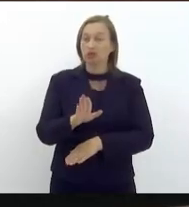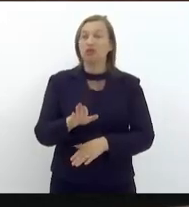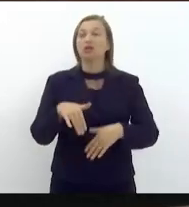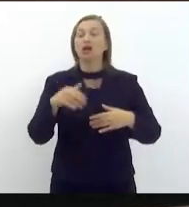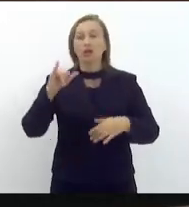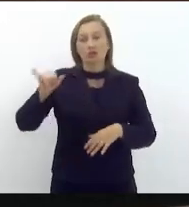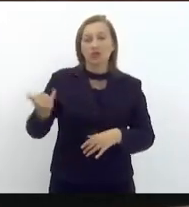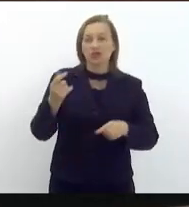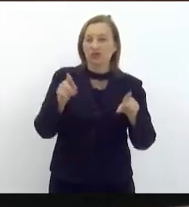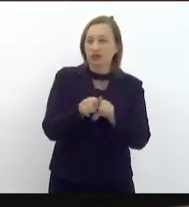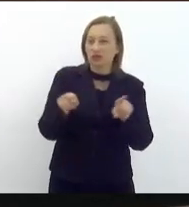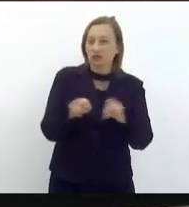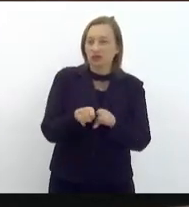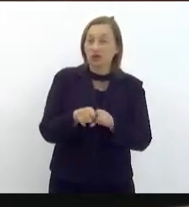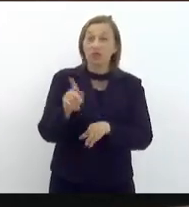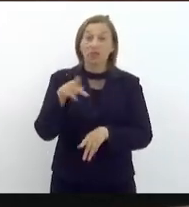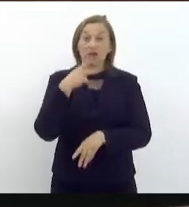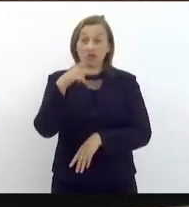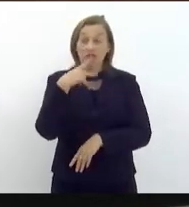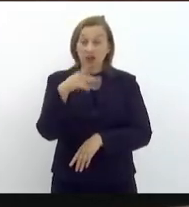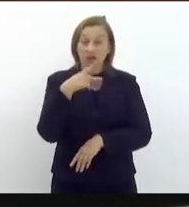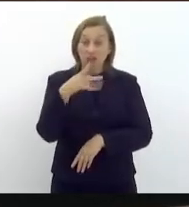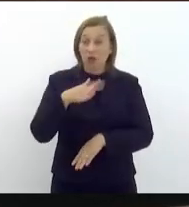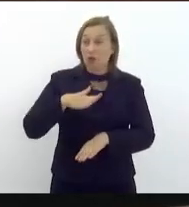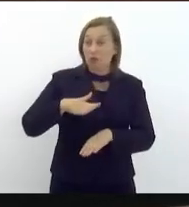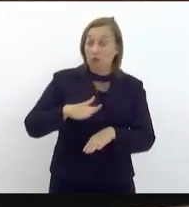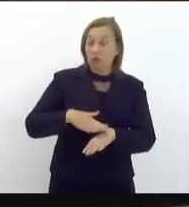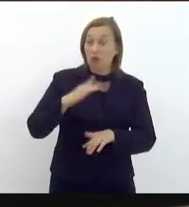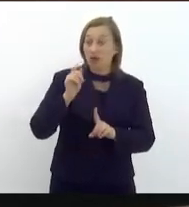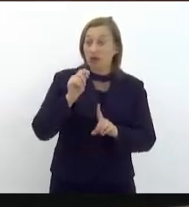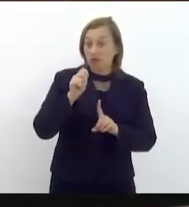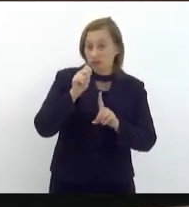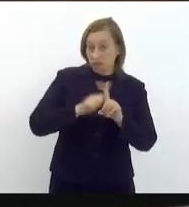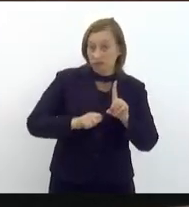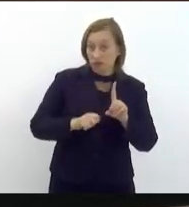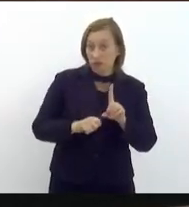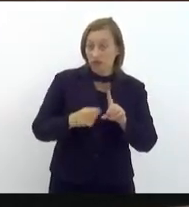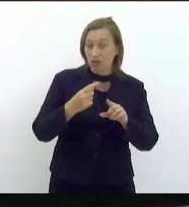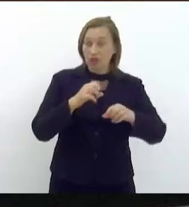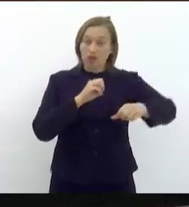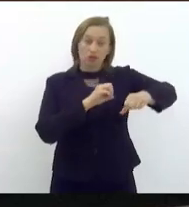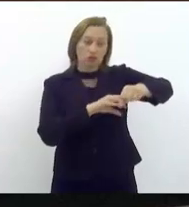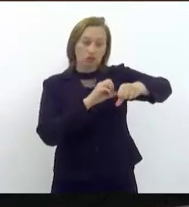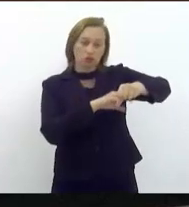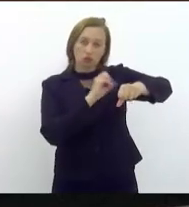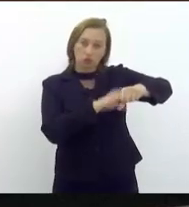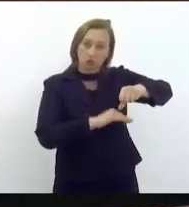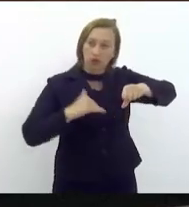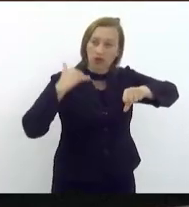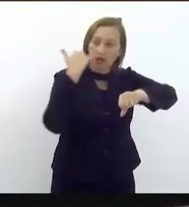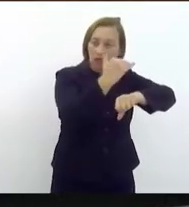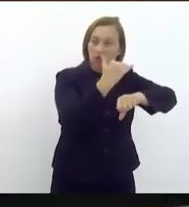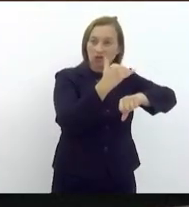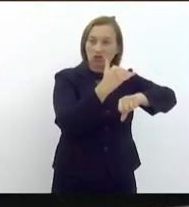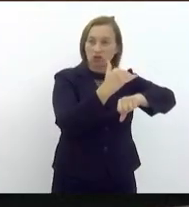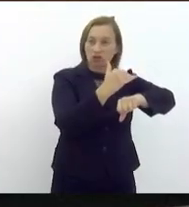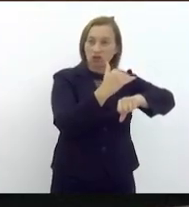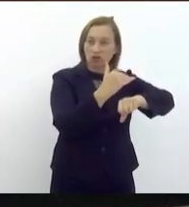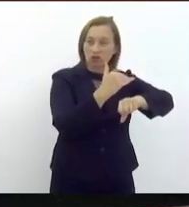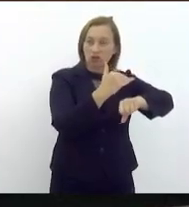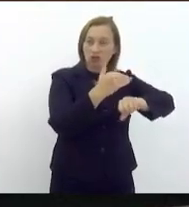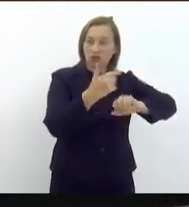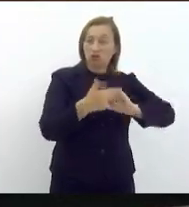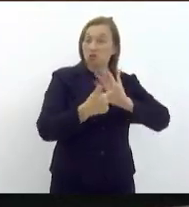que era aproveitar também para dizer que por mais um mês o supererj caiu sem nenhum tipo de Transparência